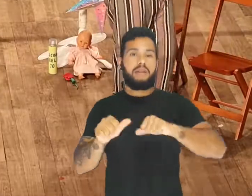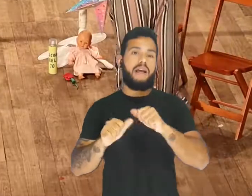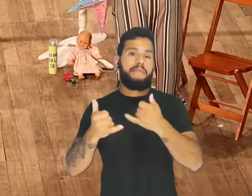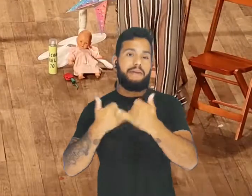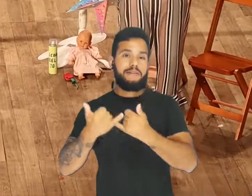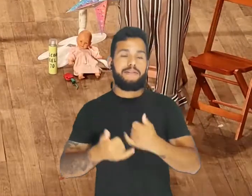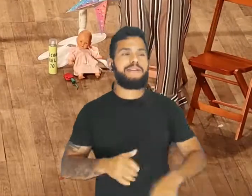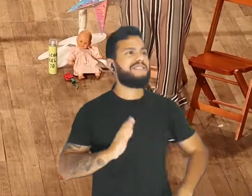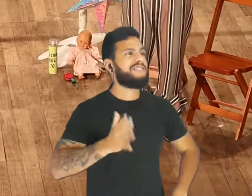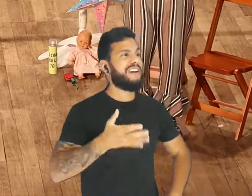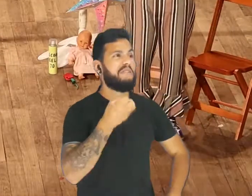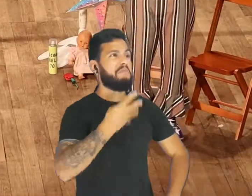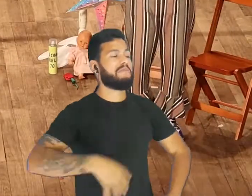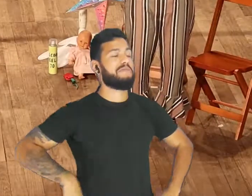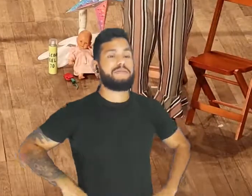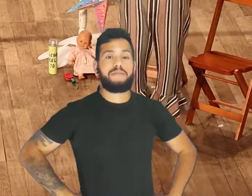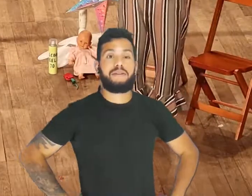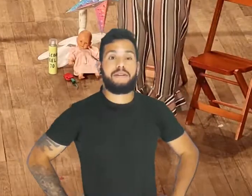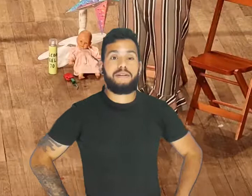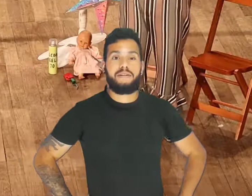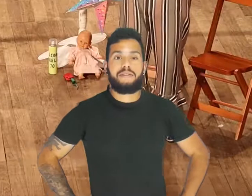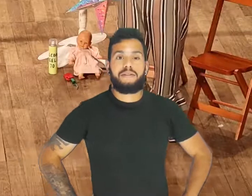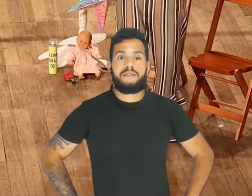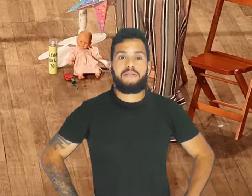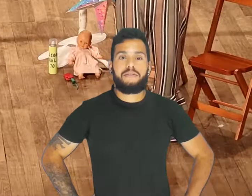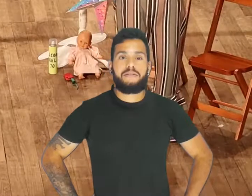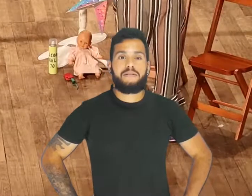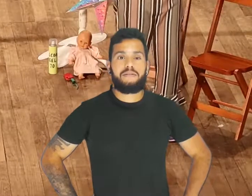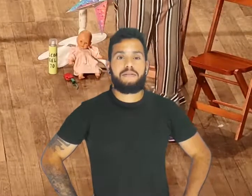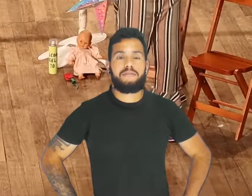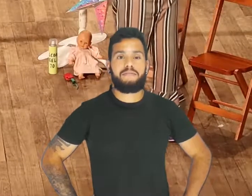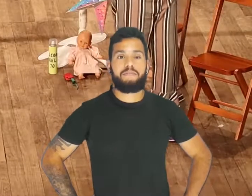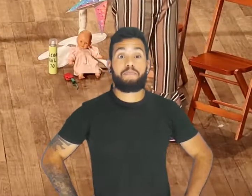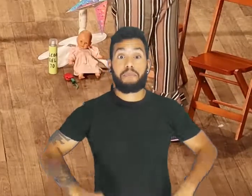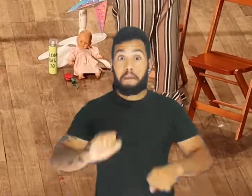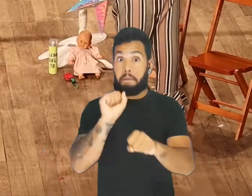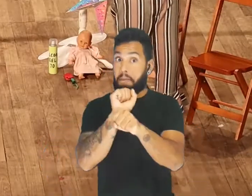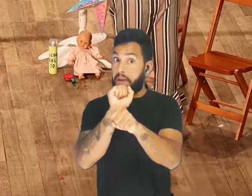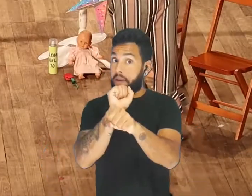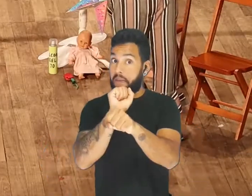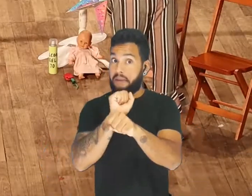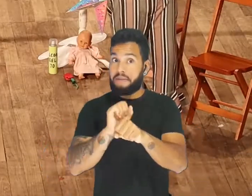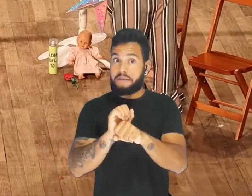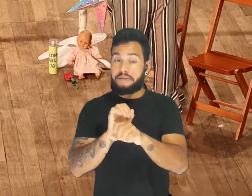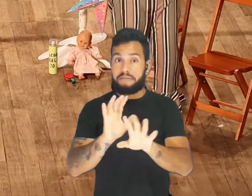Zebrou. Então agora, escolha o mico dela e nós vamos passar pra outra brincadeira. Ai, já tava tão bom. Qual?